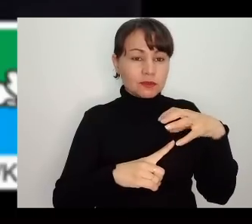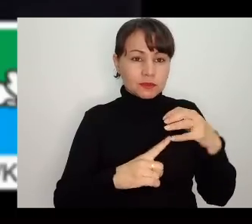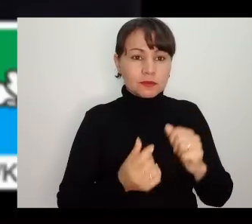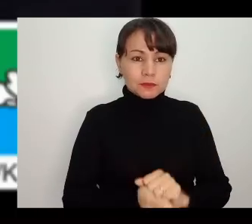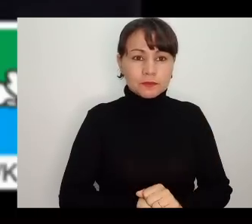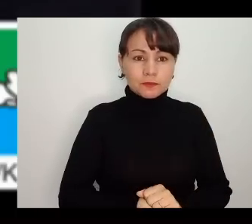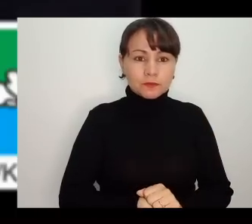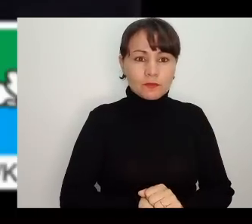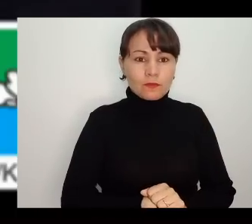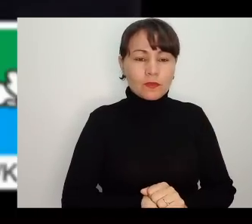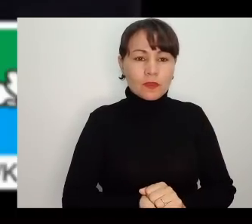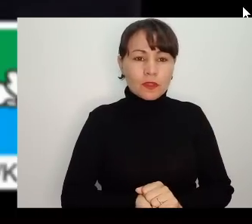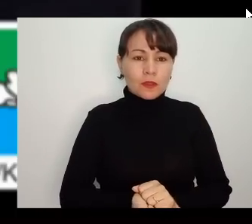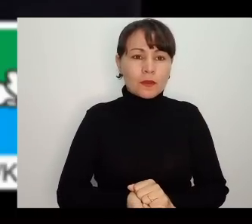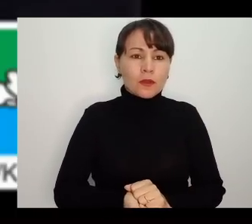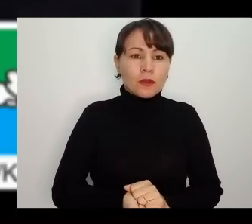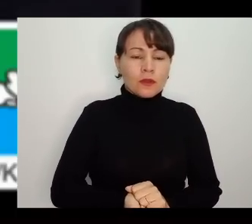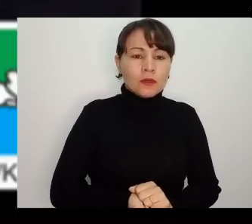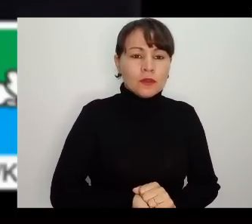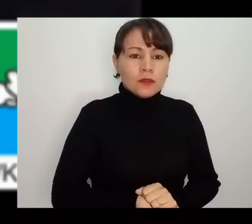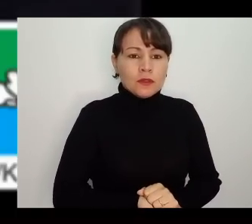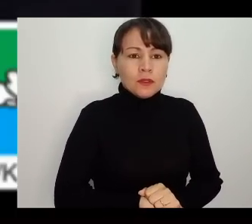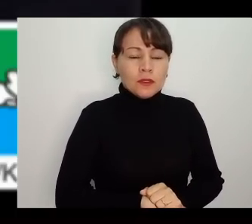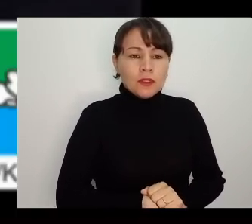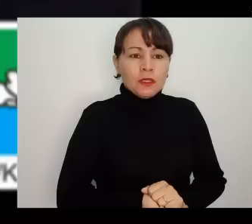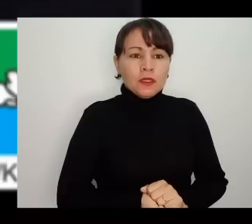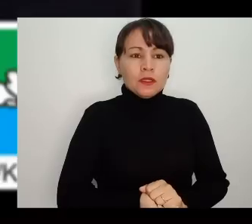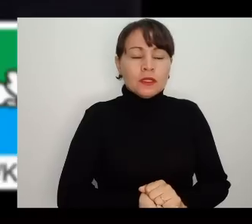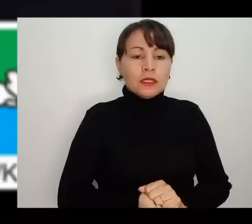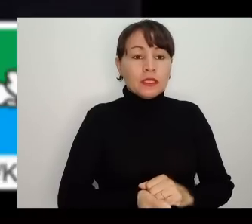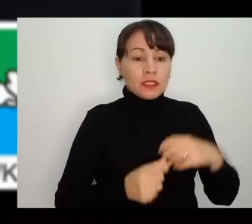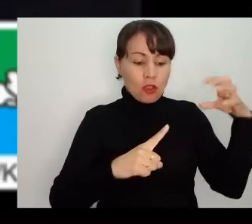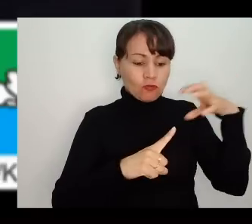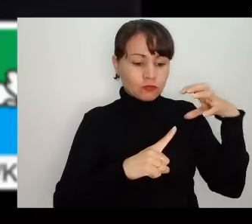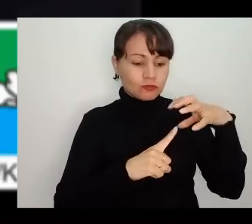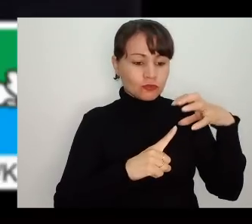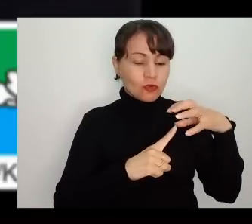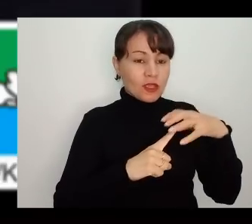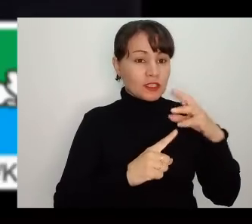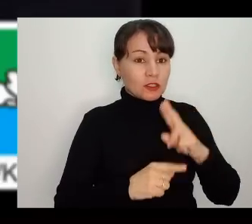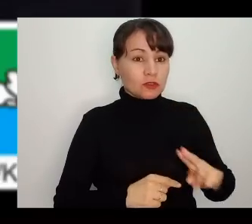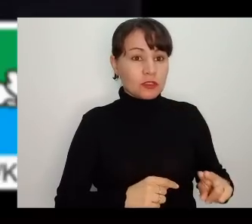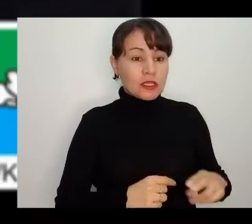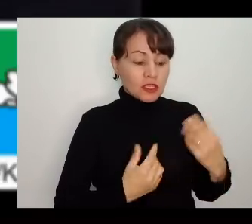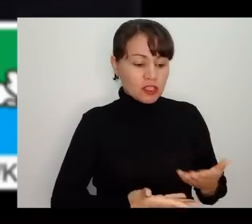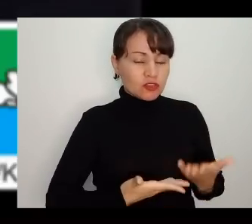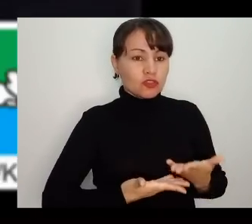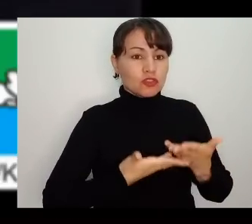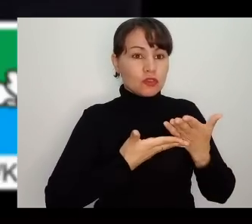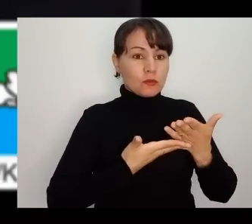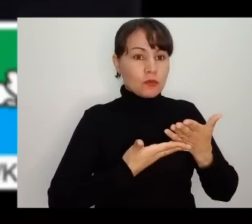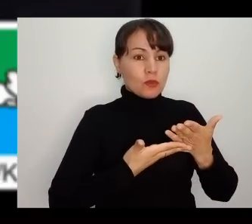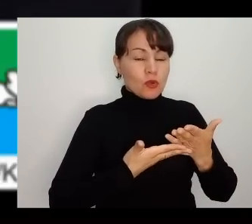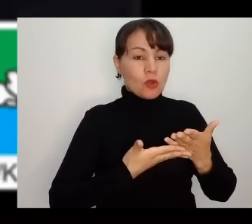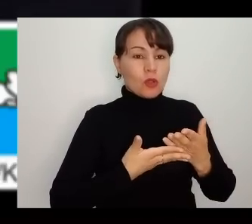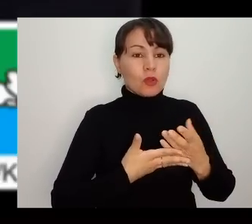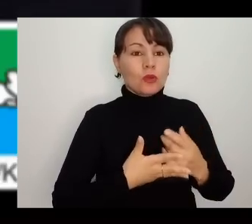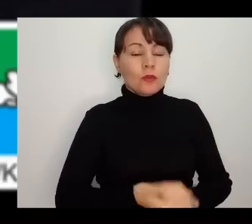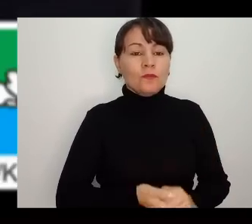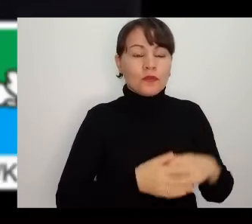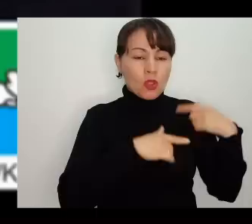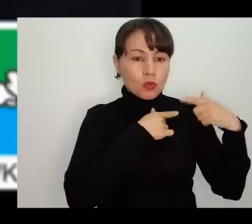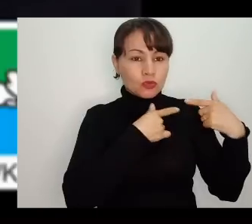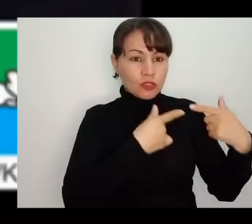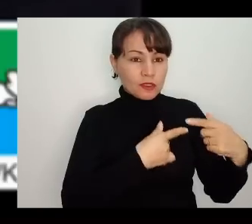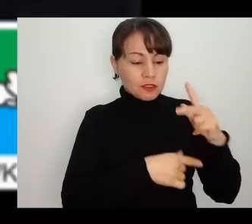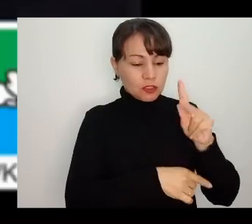como BDNF, DCX, P11, que são fatores neurotróficos que estimulam a